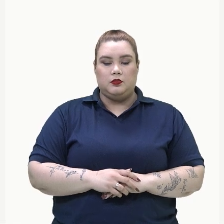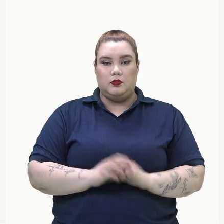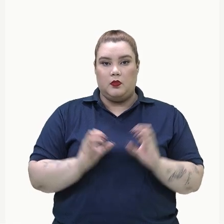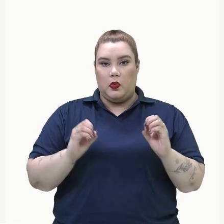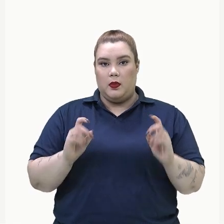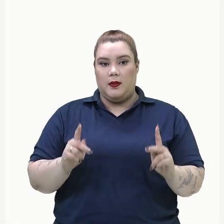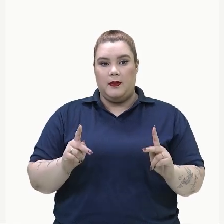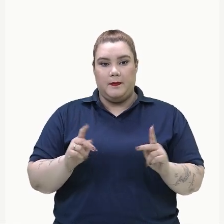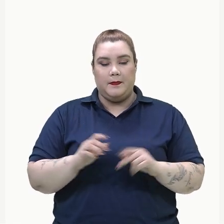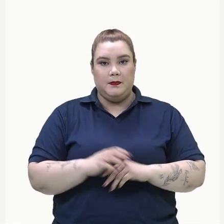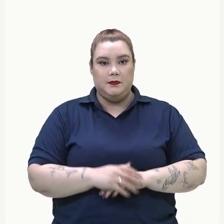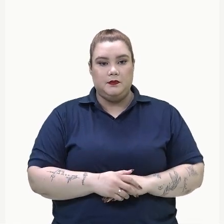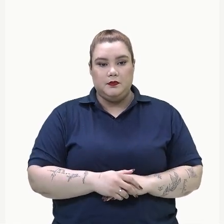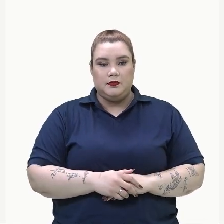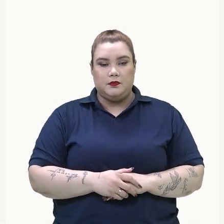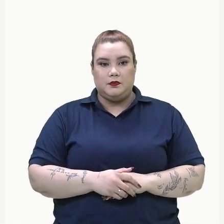tá?